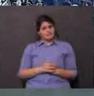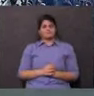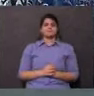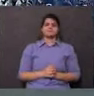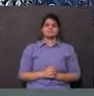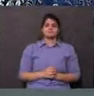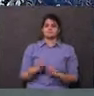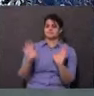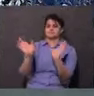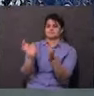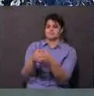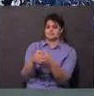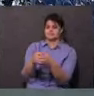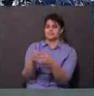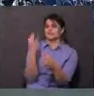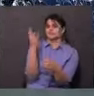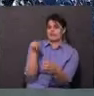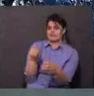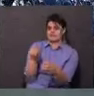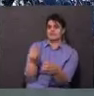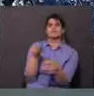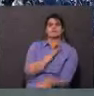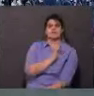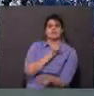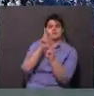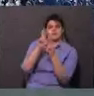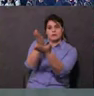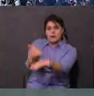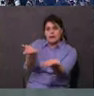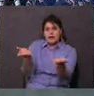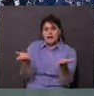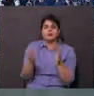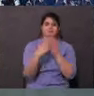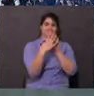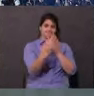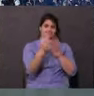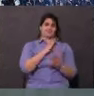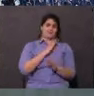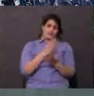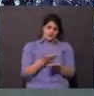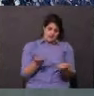Cher pèlerin de langue française, le Seigneur soit avec vous.